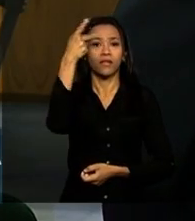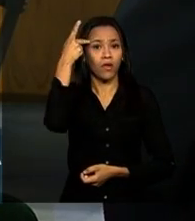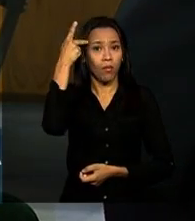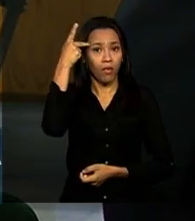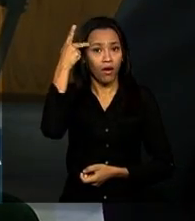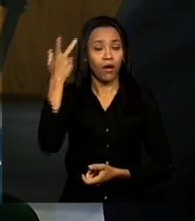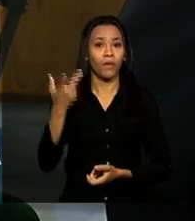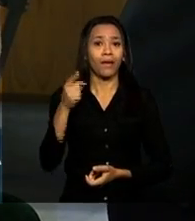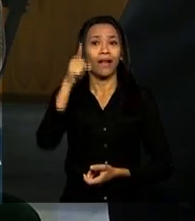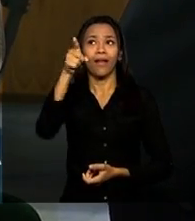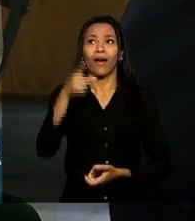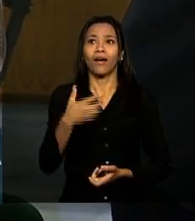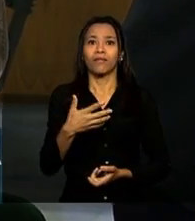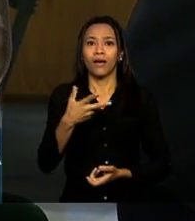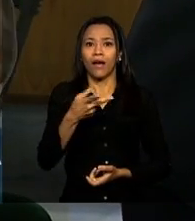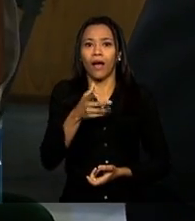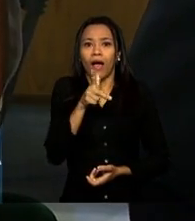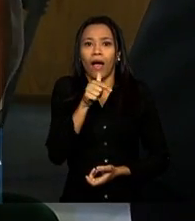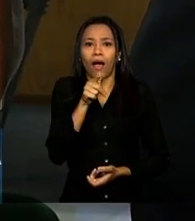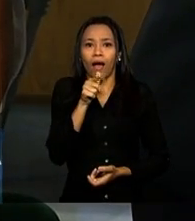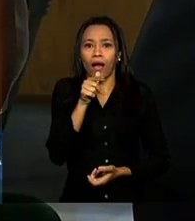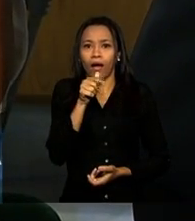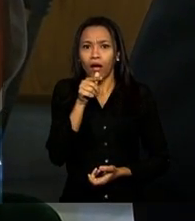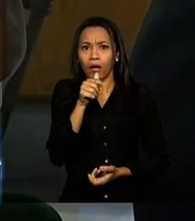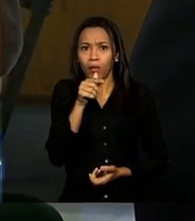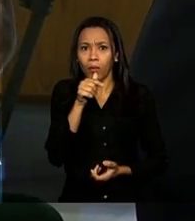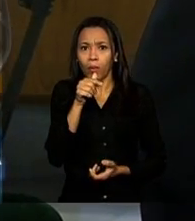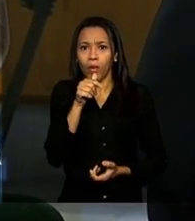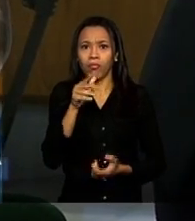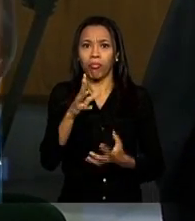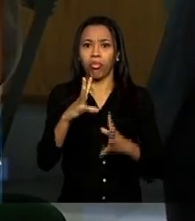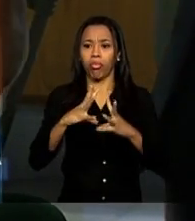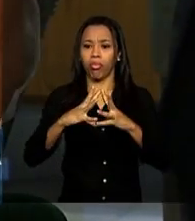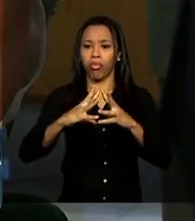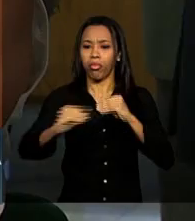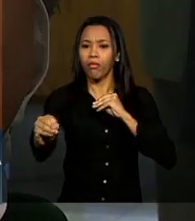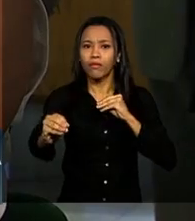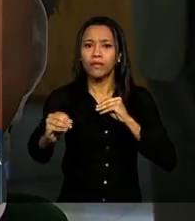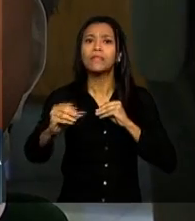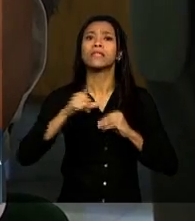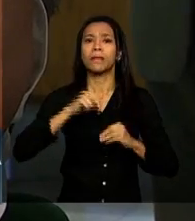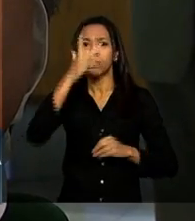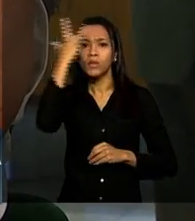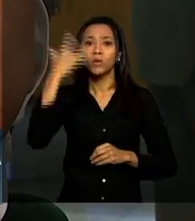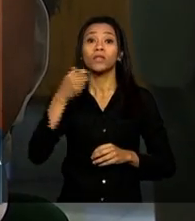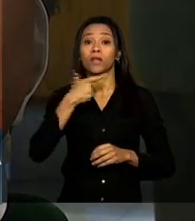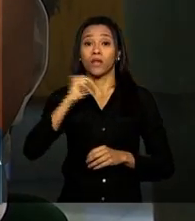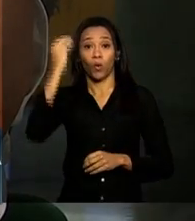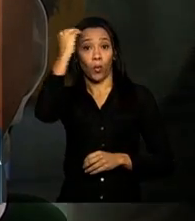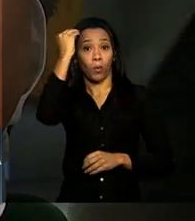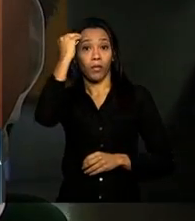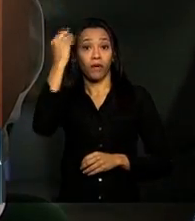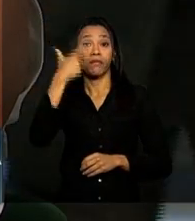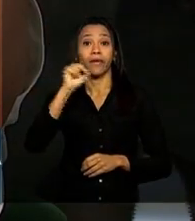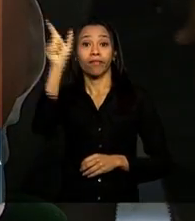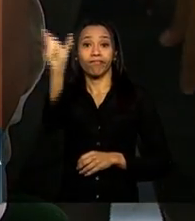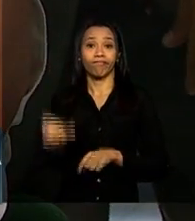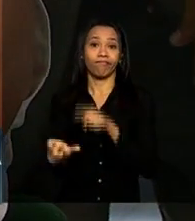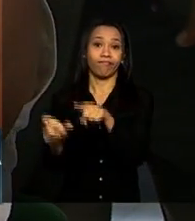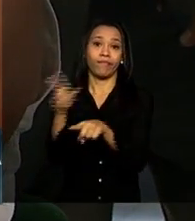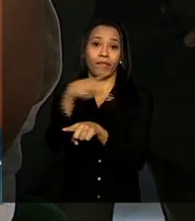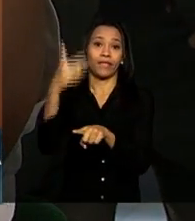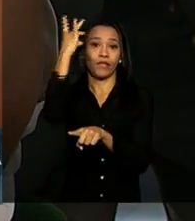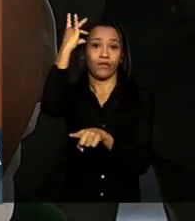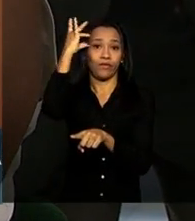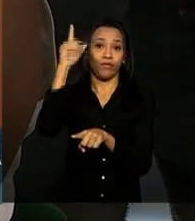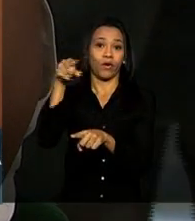racionamento de água provavelmente E aí já tem gente culpando a presid denta então assim